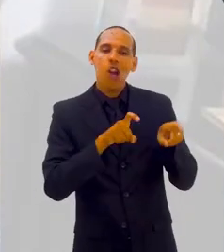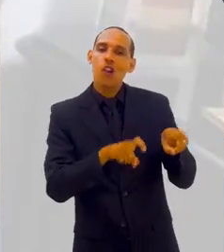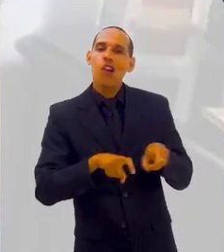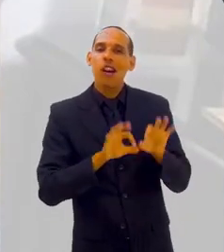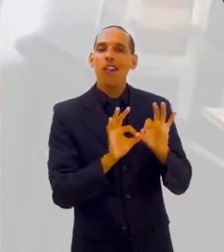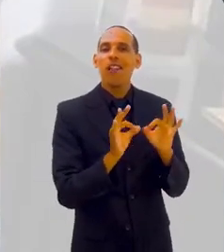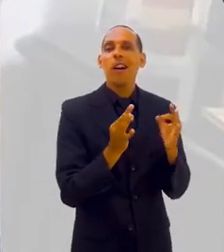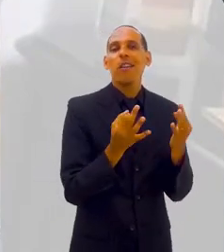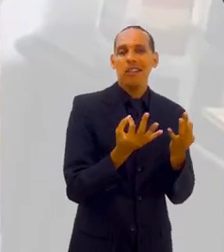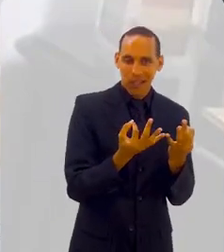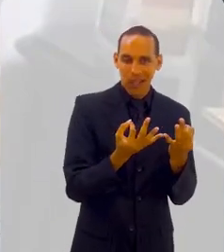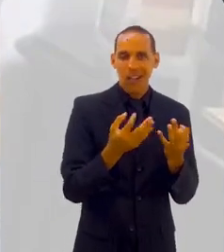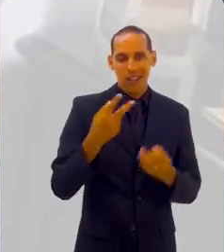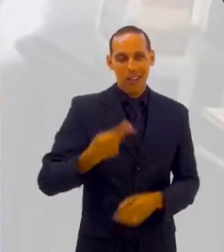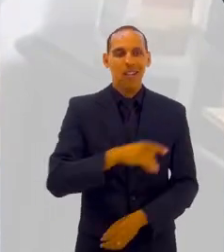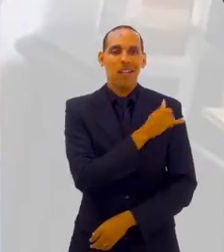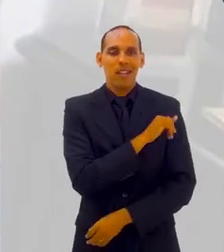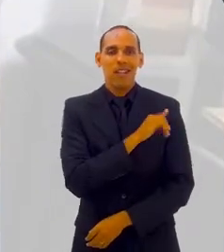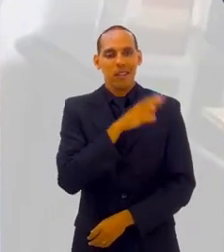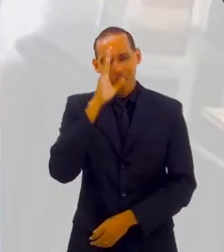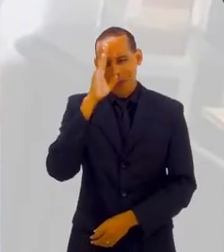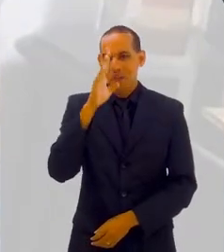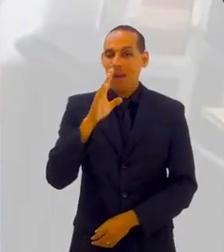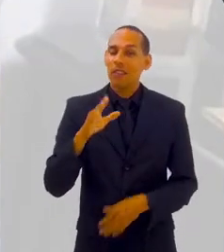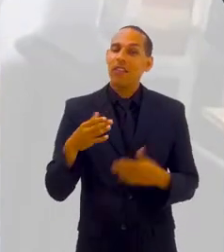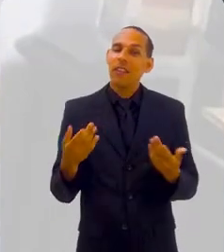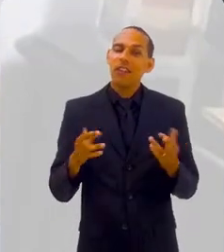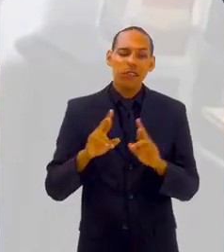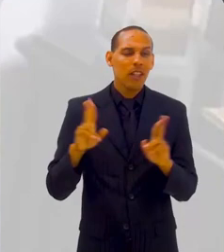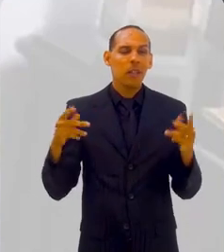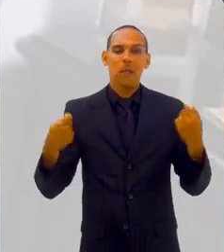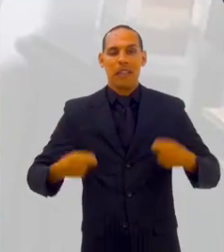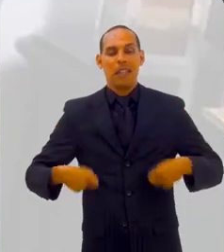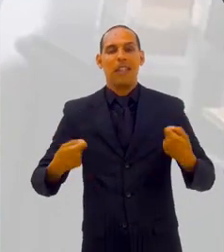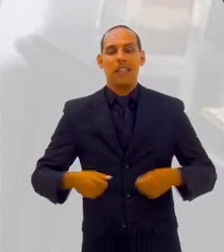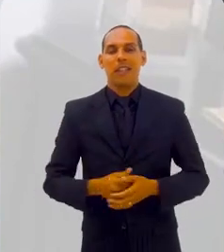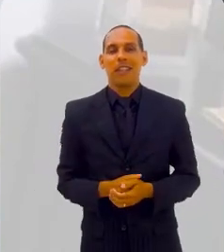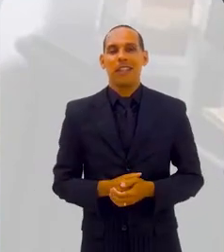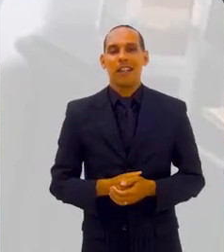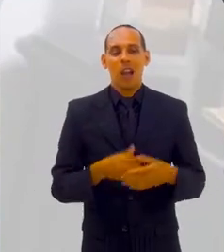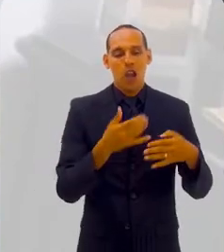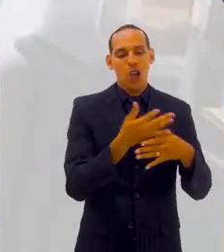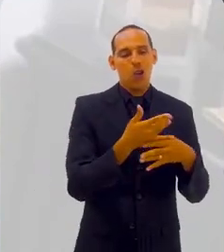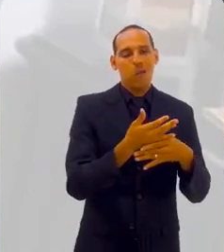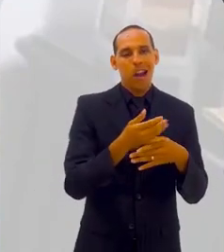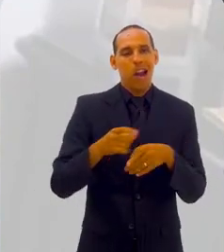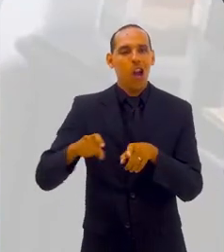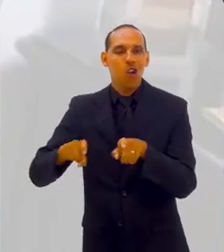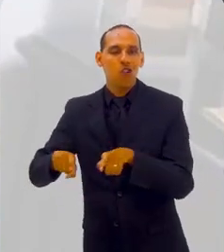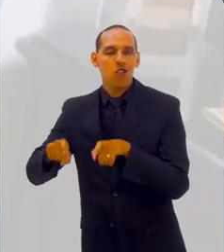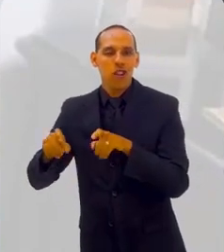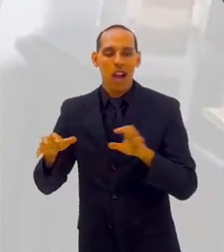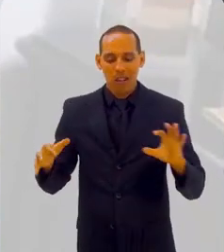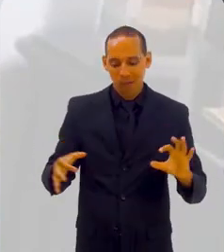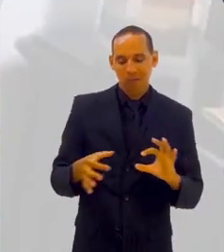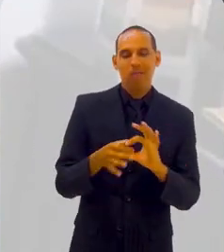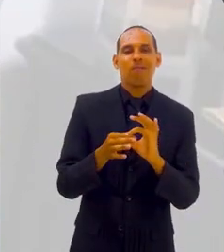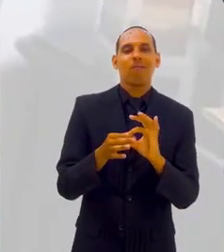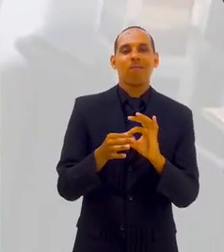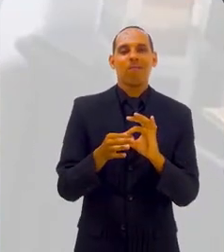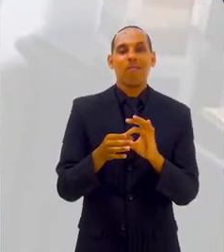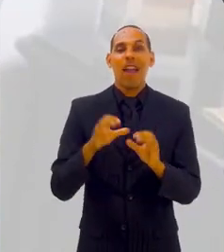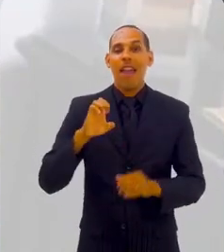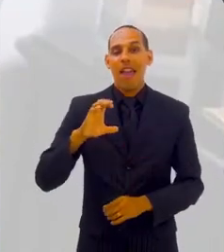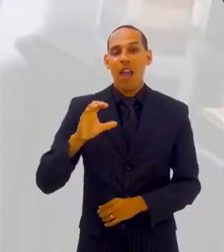no Rio de Janeiro. Então, ela tem que trazer esse olhar diferenciado, ligar o urbano com o rural, trazer